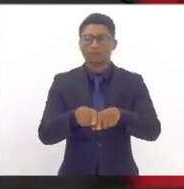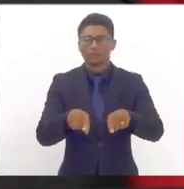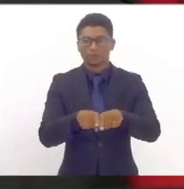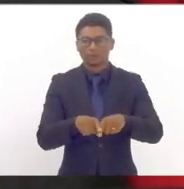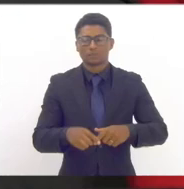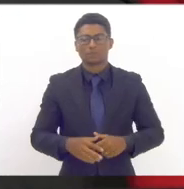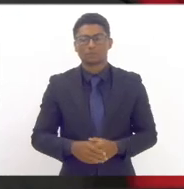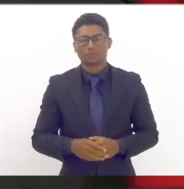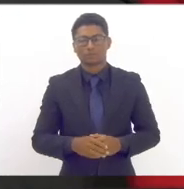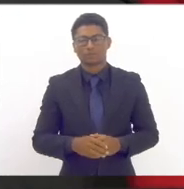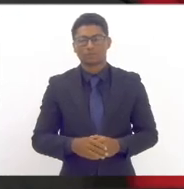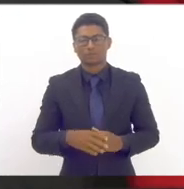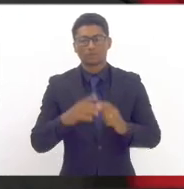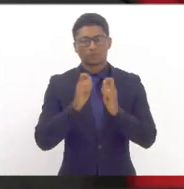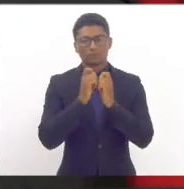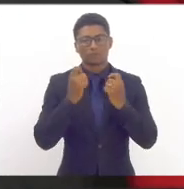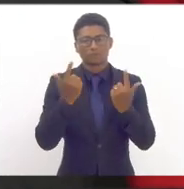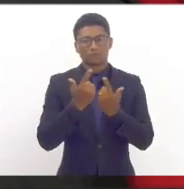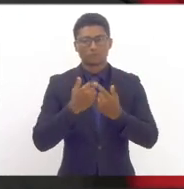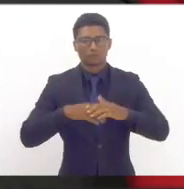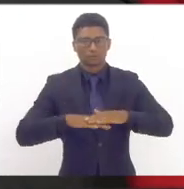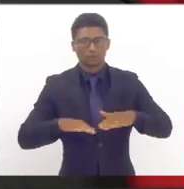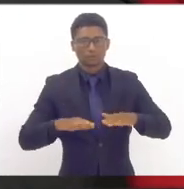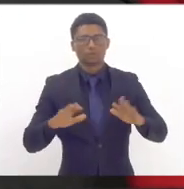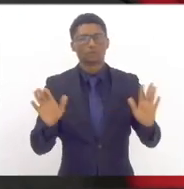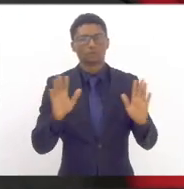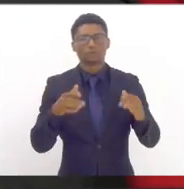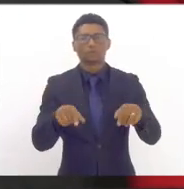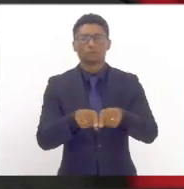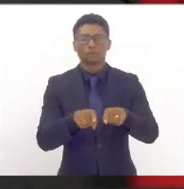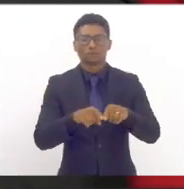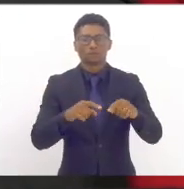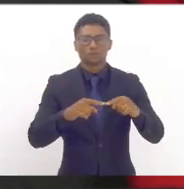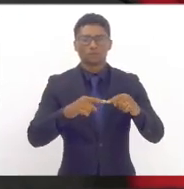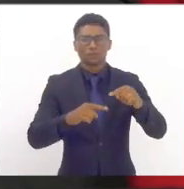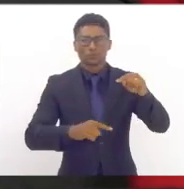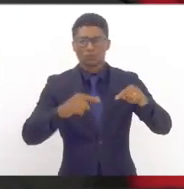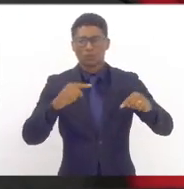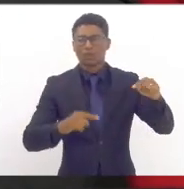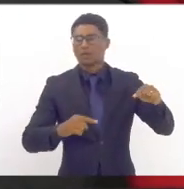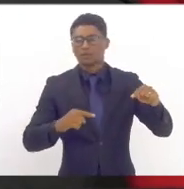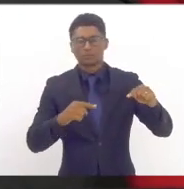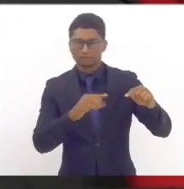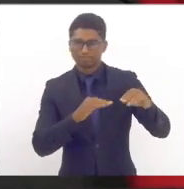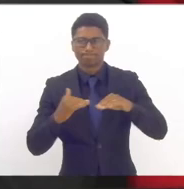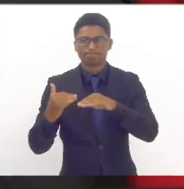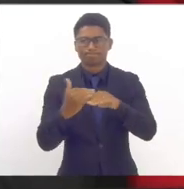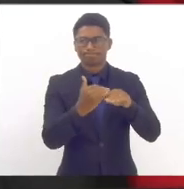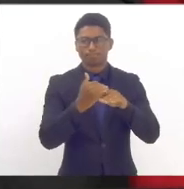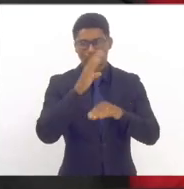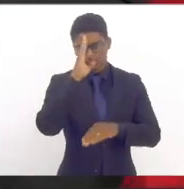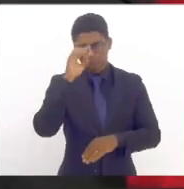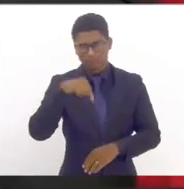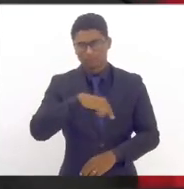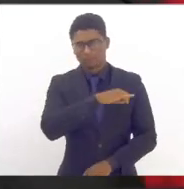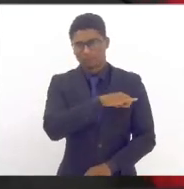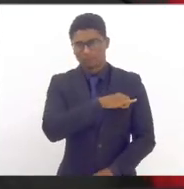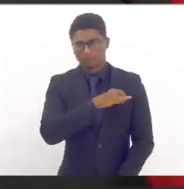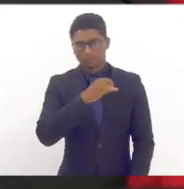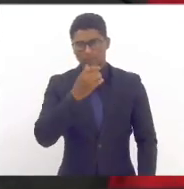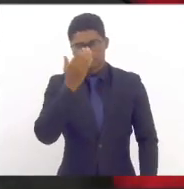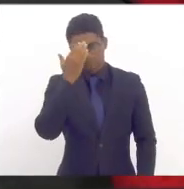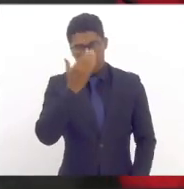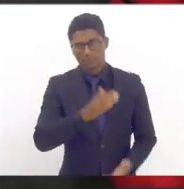só sobre a Assembleia Legislativa, mas para a superação das desigualdades no nosso Estado, em especial no Rio de Janeiro.